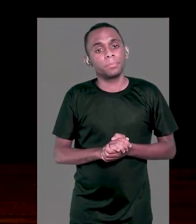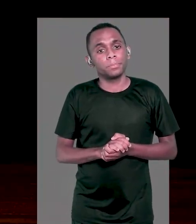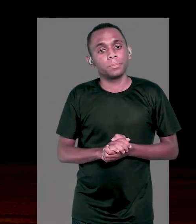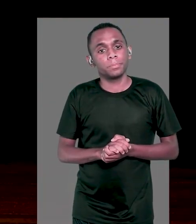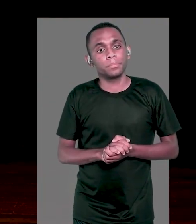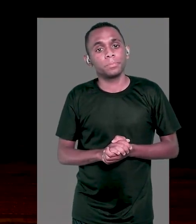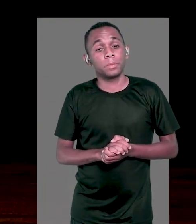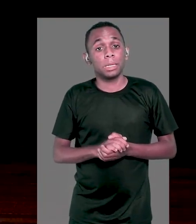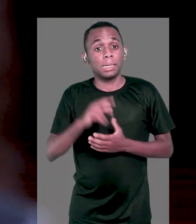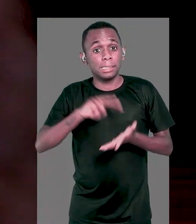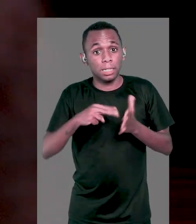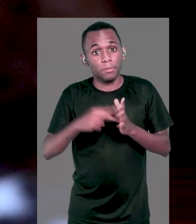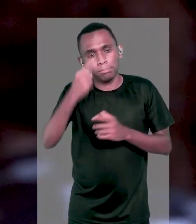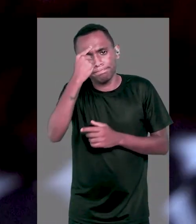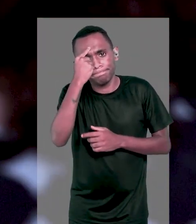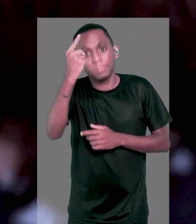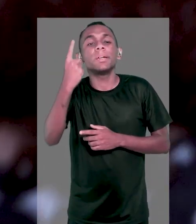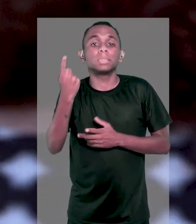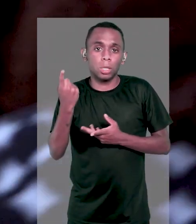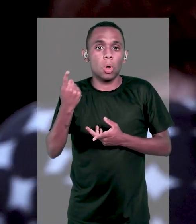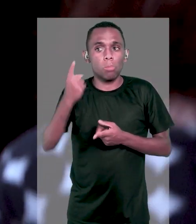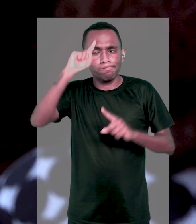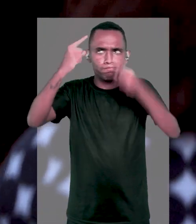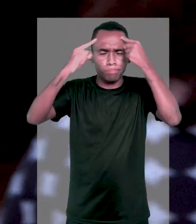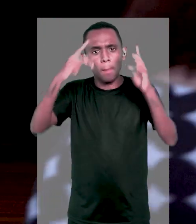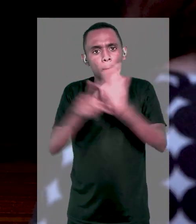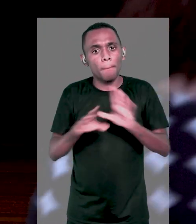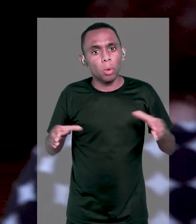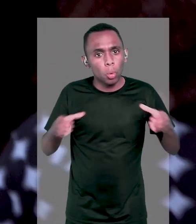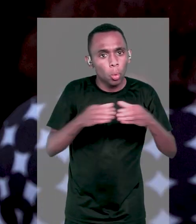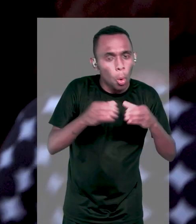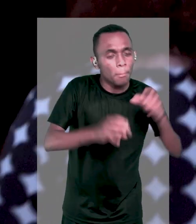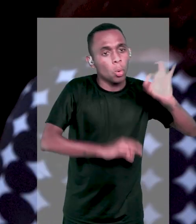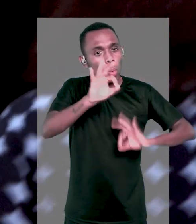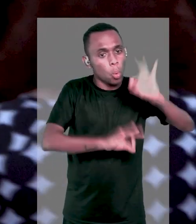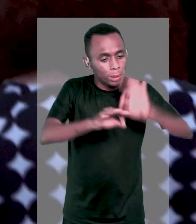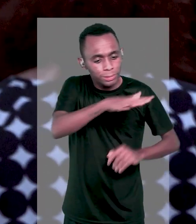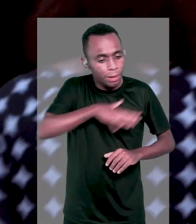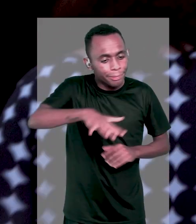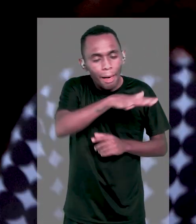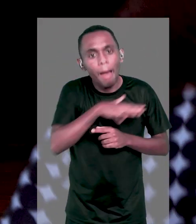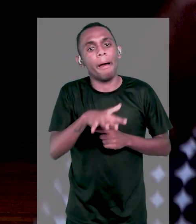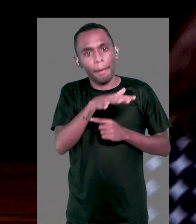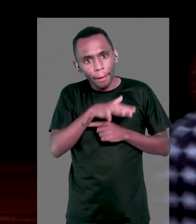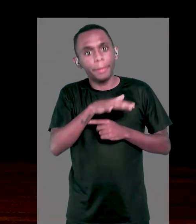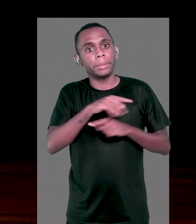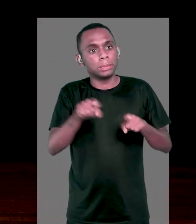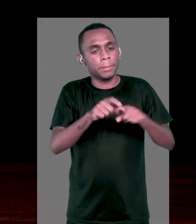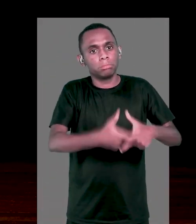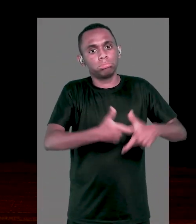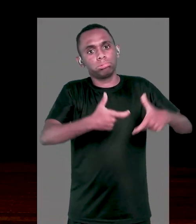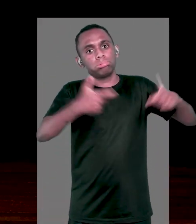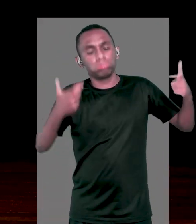funções que são funções utilitárias ela se torna pela invenção dos